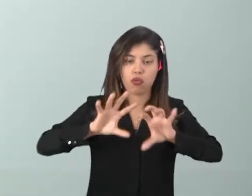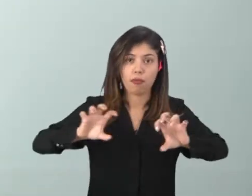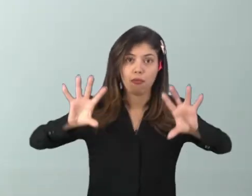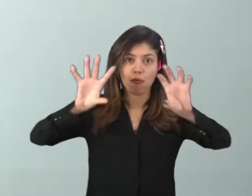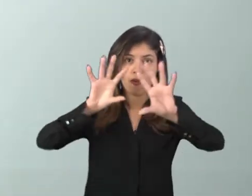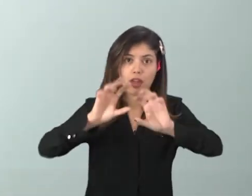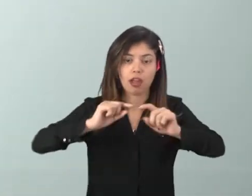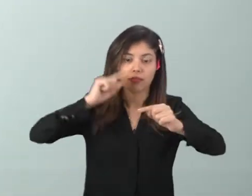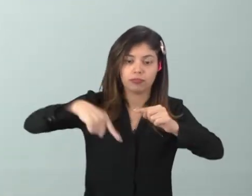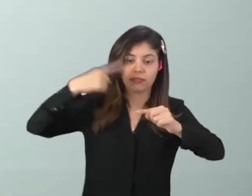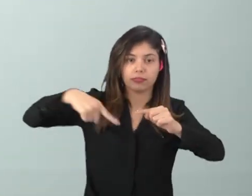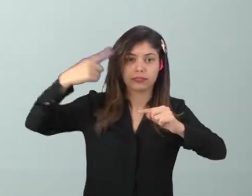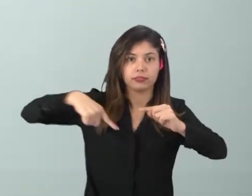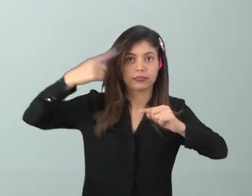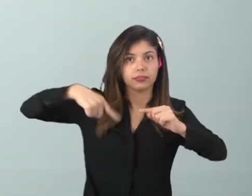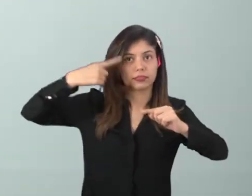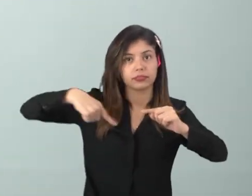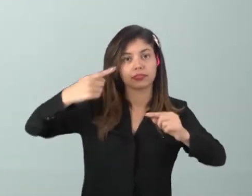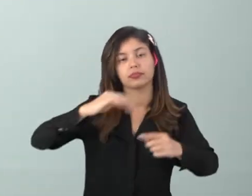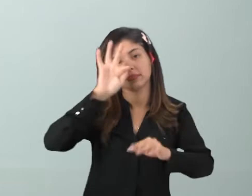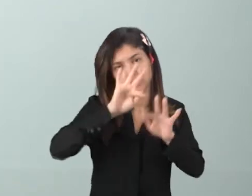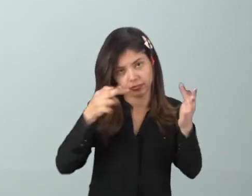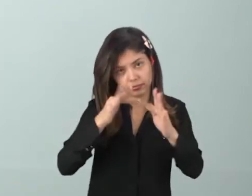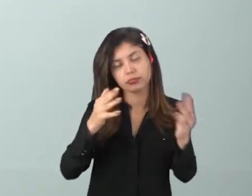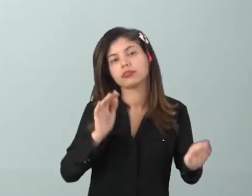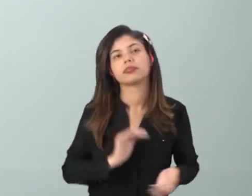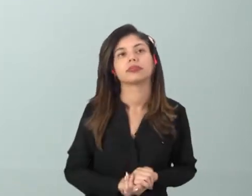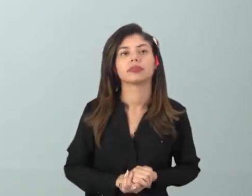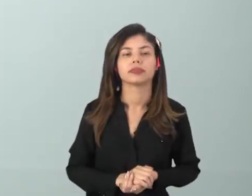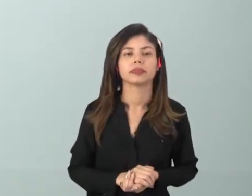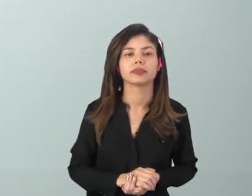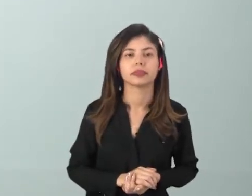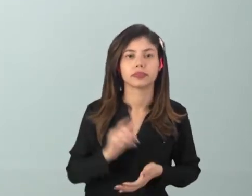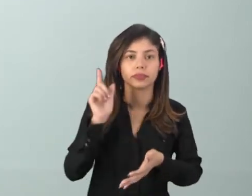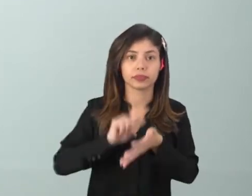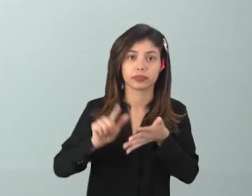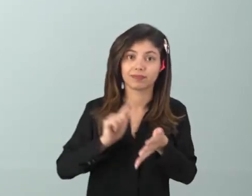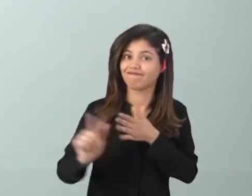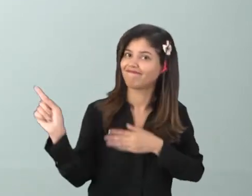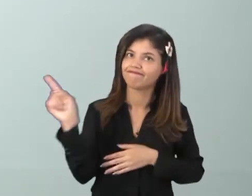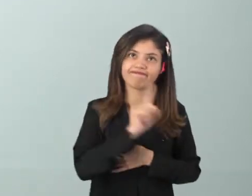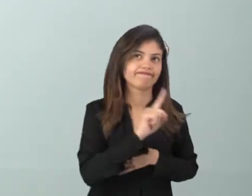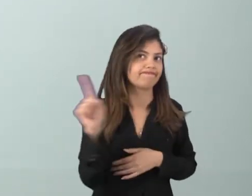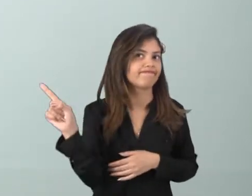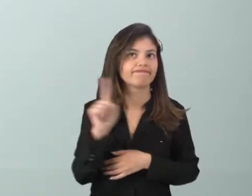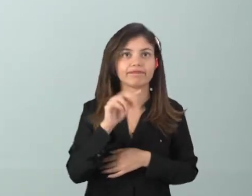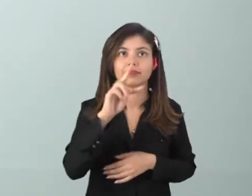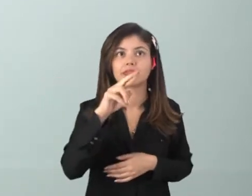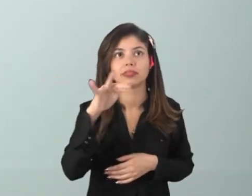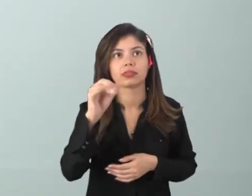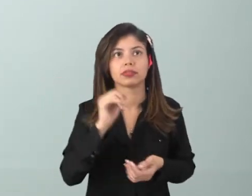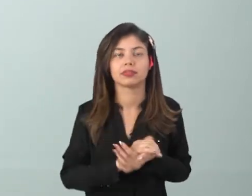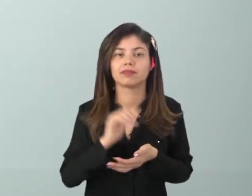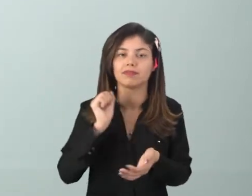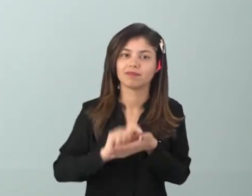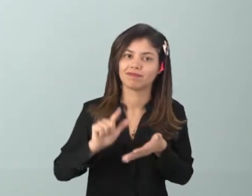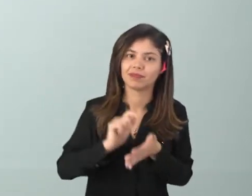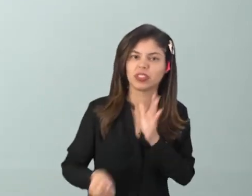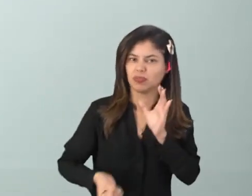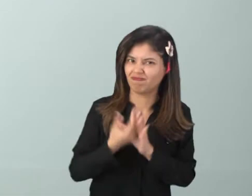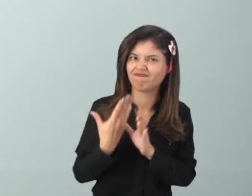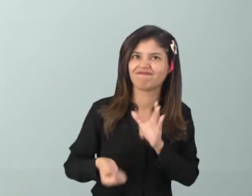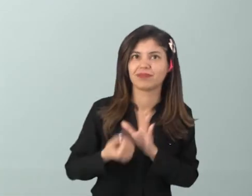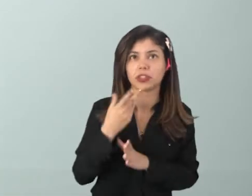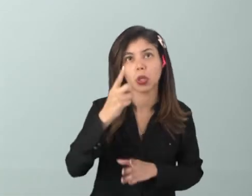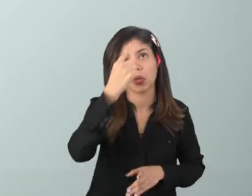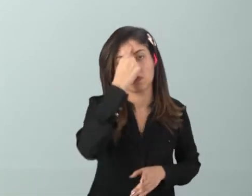que produzem energia elétrica, tá? Então é um mecanismo bem simples, tá? É um tipo de energia limpa? Não, gente. As termoelétricas produzem muitos